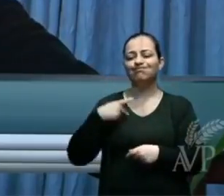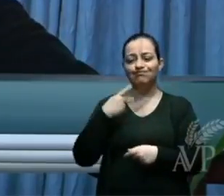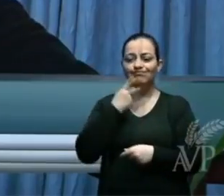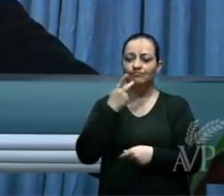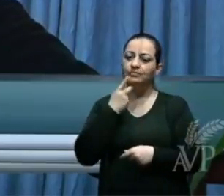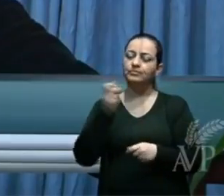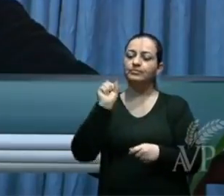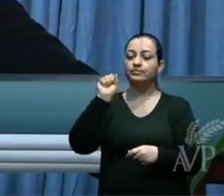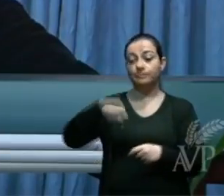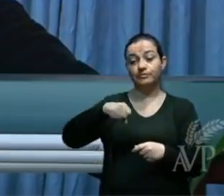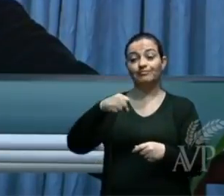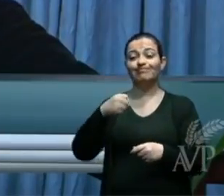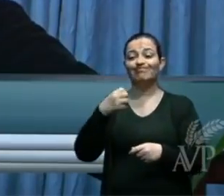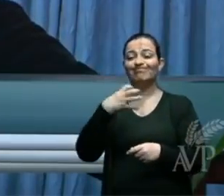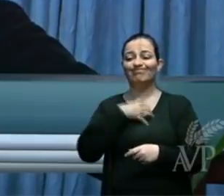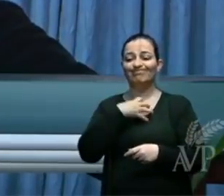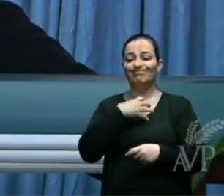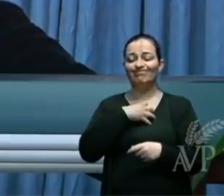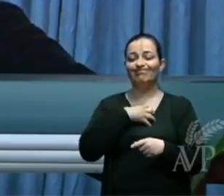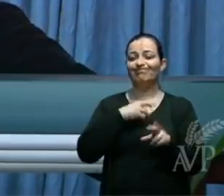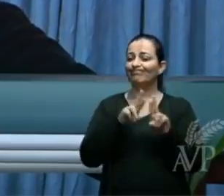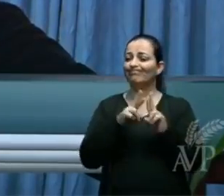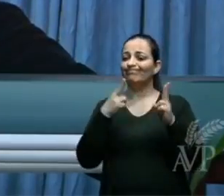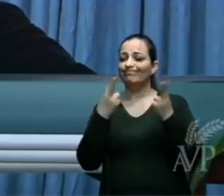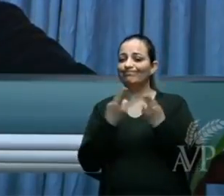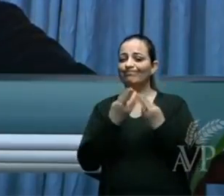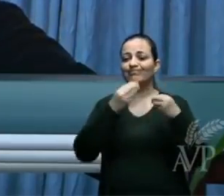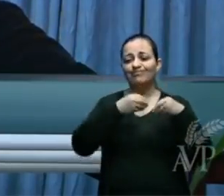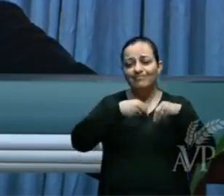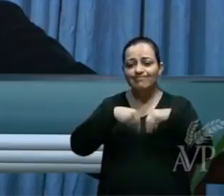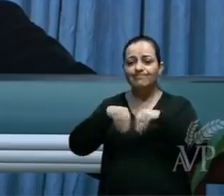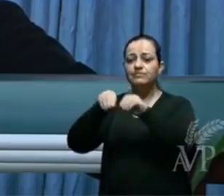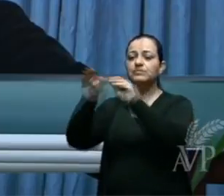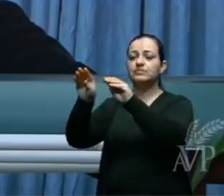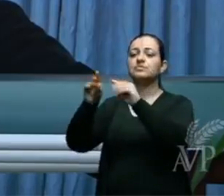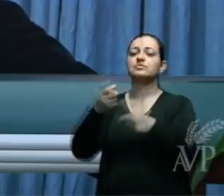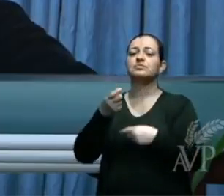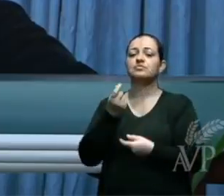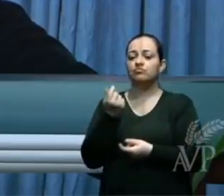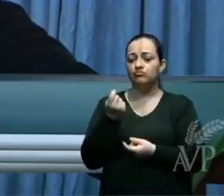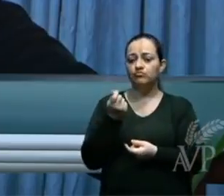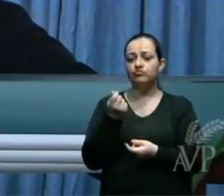e reunião alguma coisa e mandar oferta